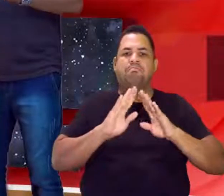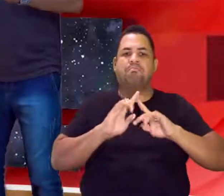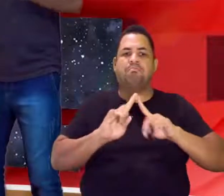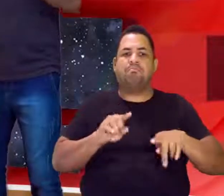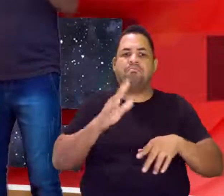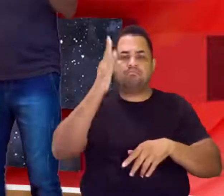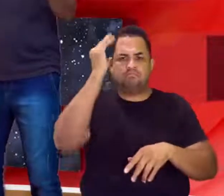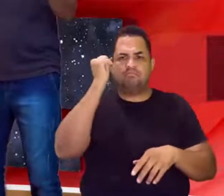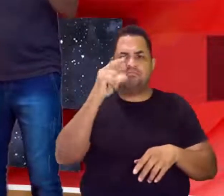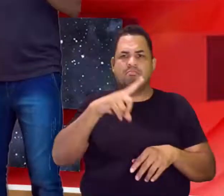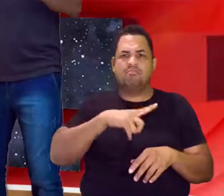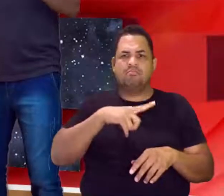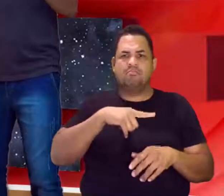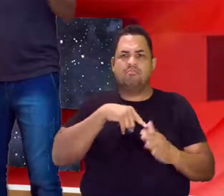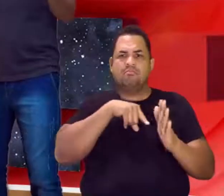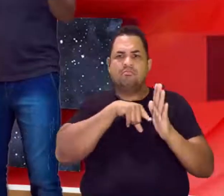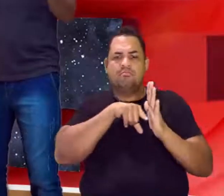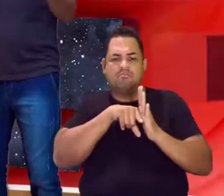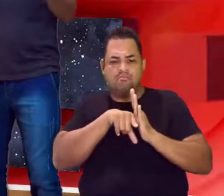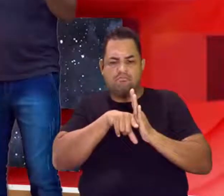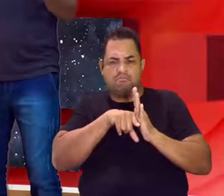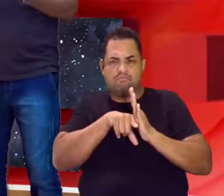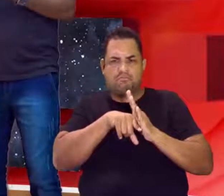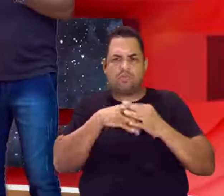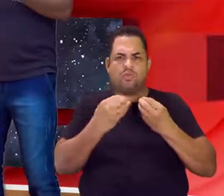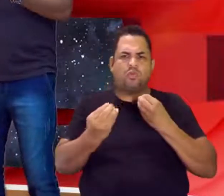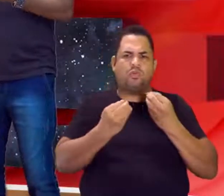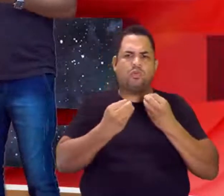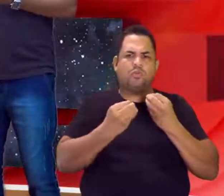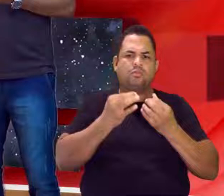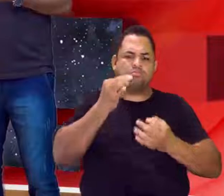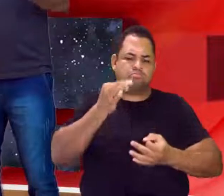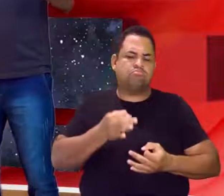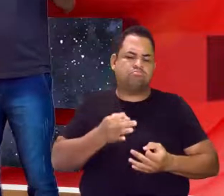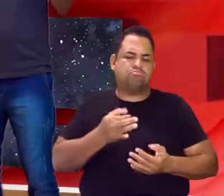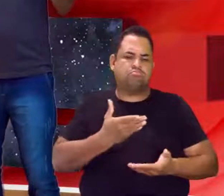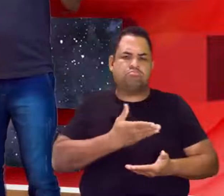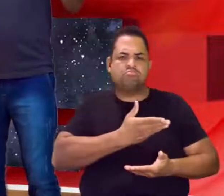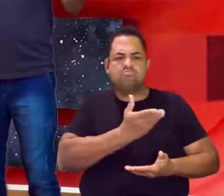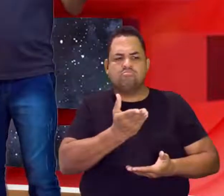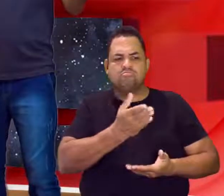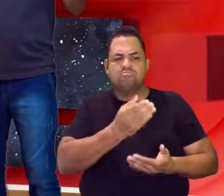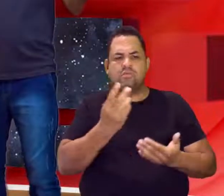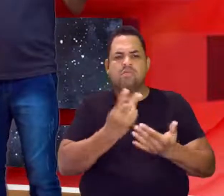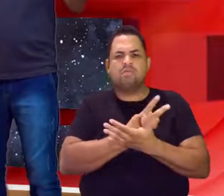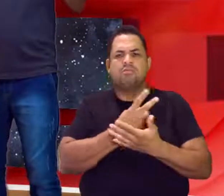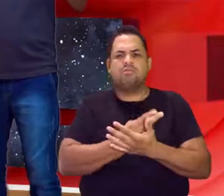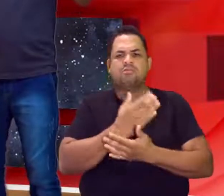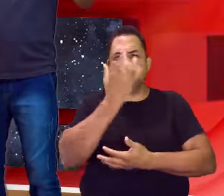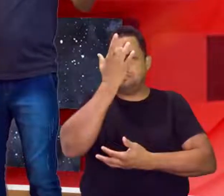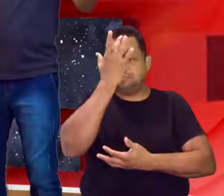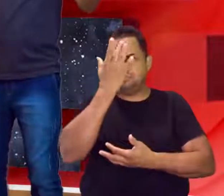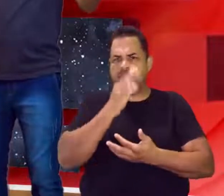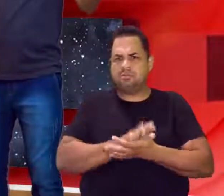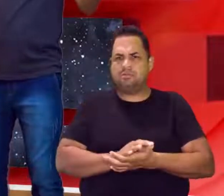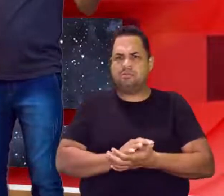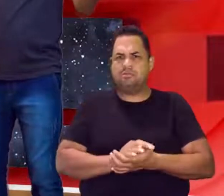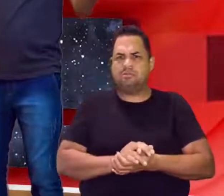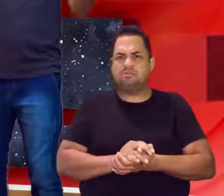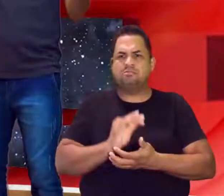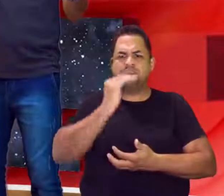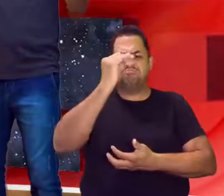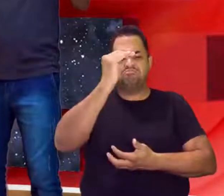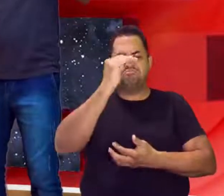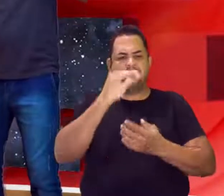como sabem? Tem uma análise ao item. Como é que você acertou essa e errou essa? Tão fácil. Se essa daqui